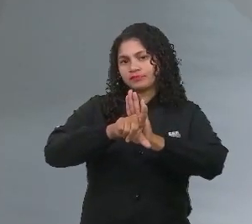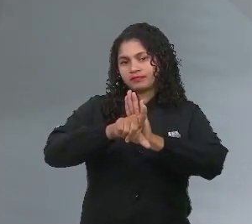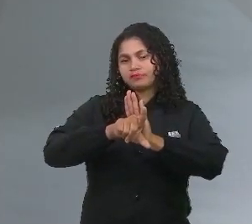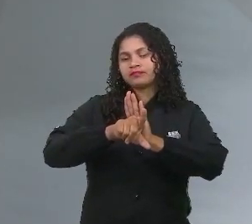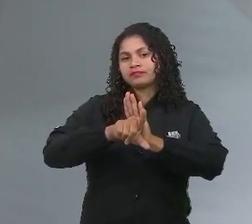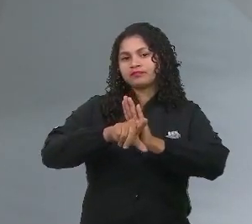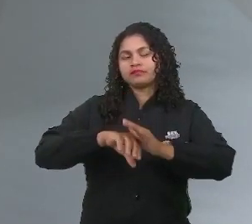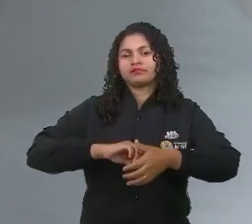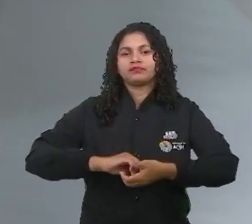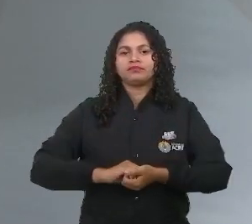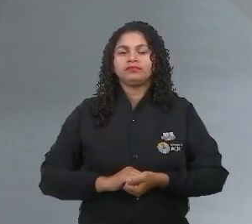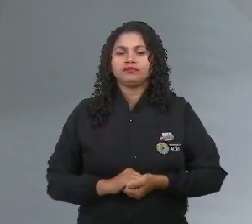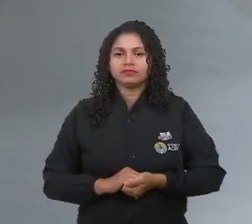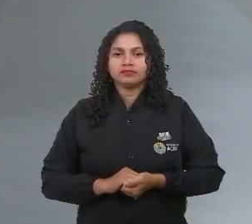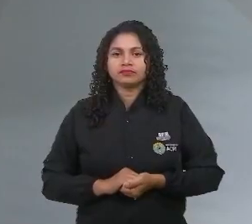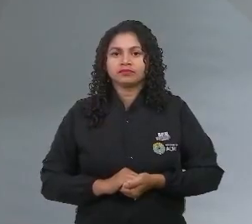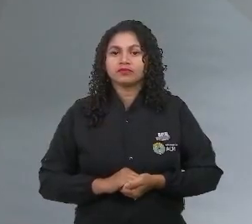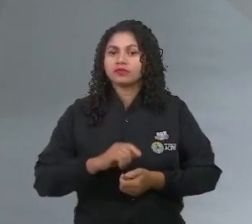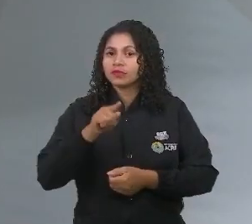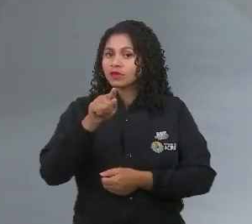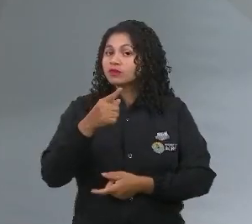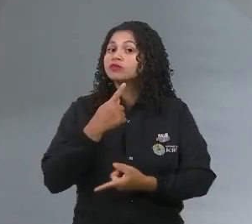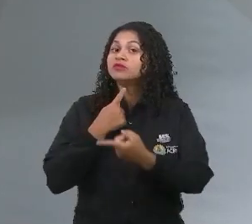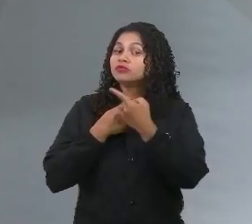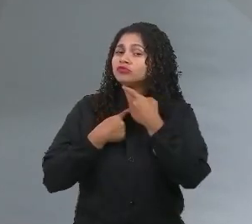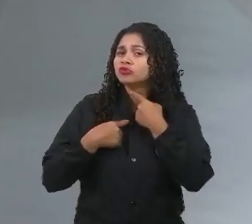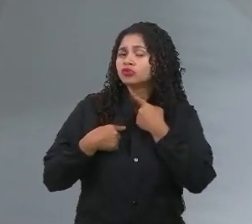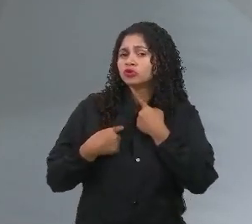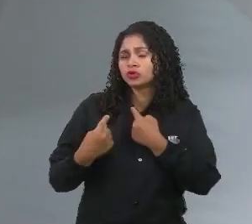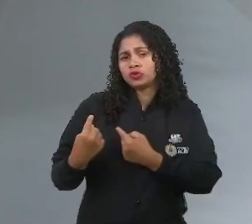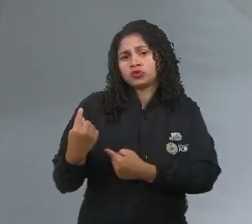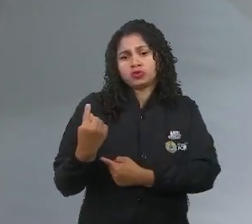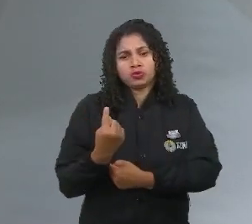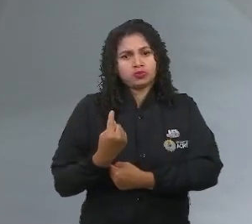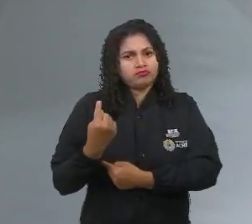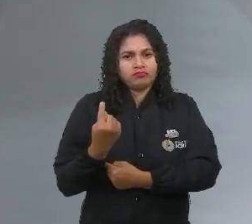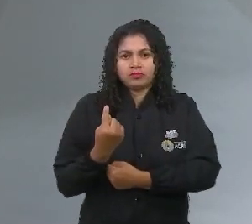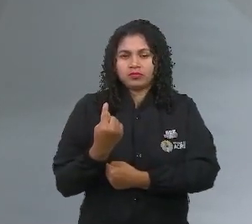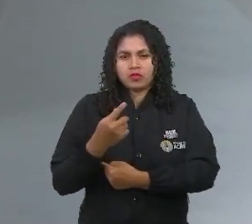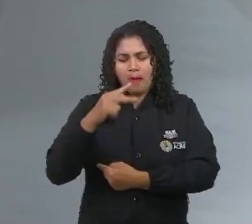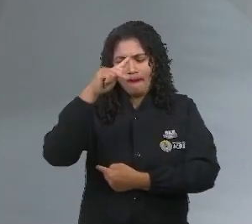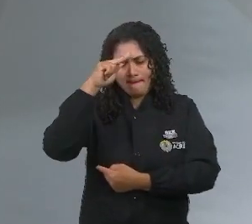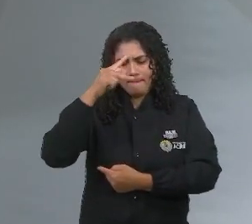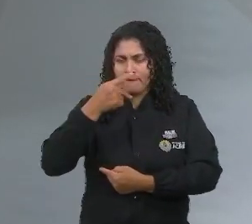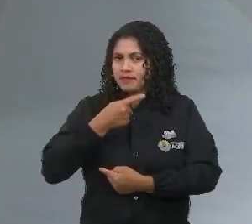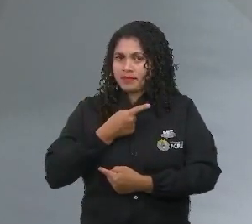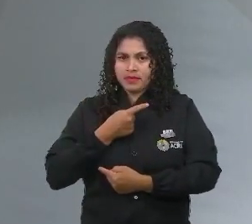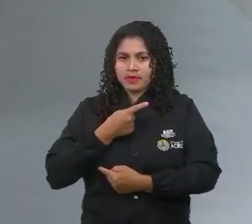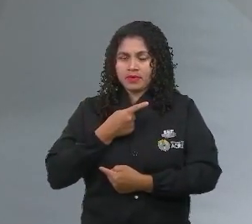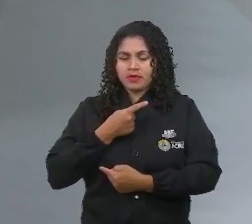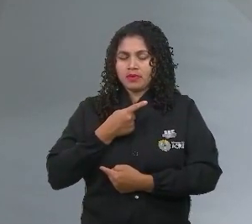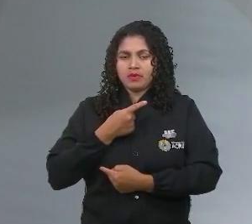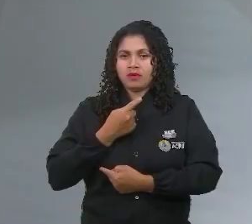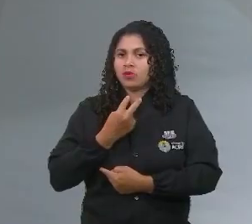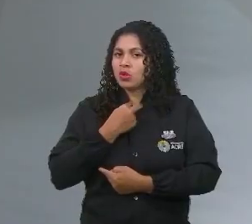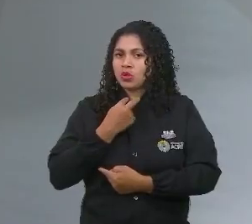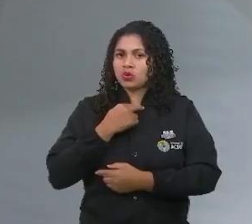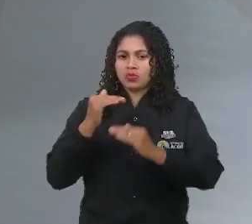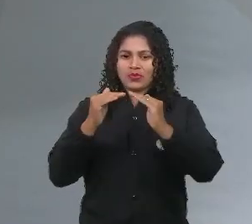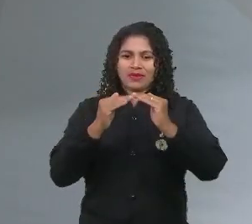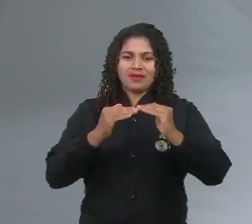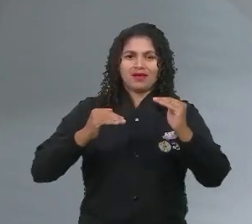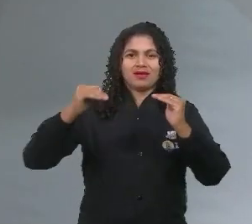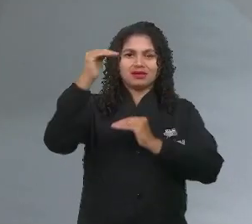da harmonia social. O seu interesse pessoal, ele não pode prevalecer sobre o interesse da